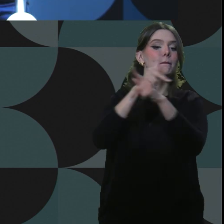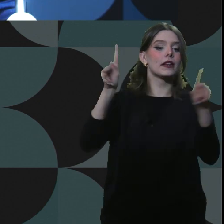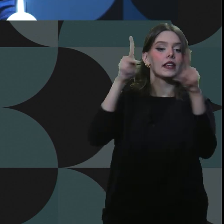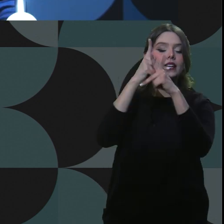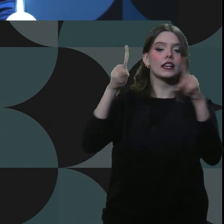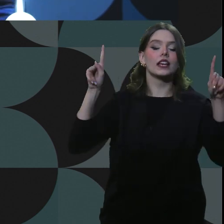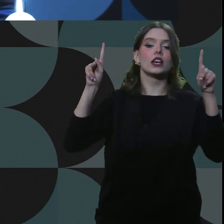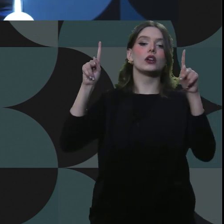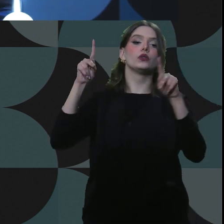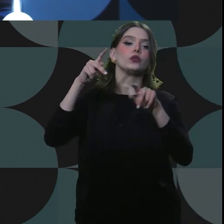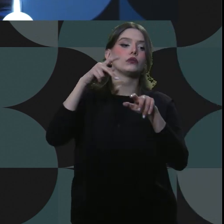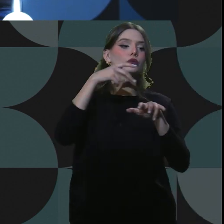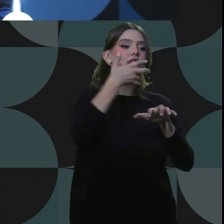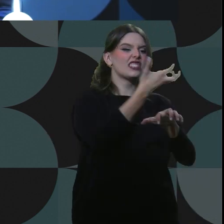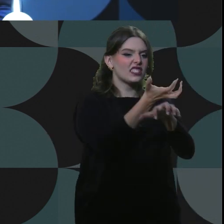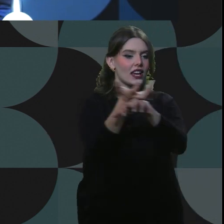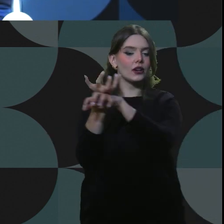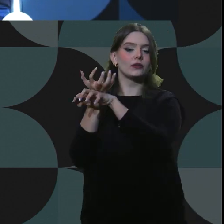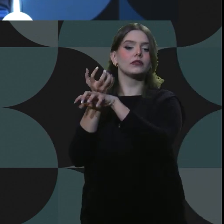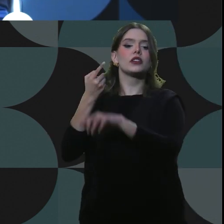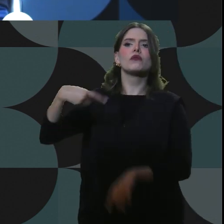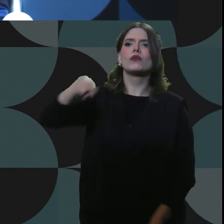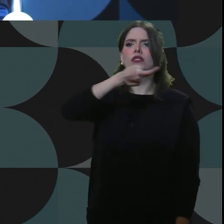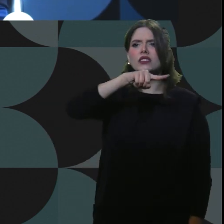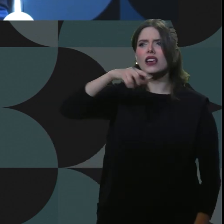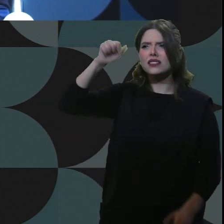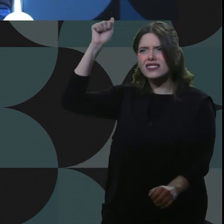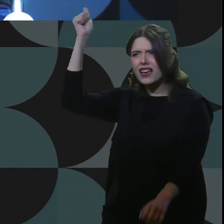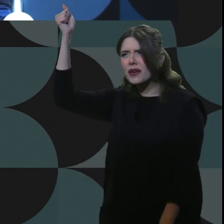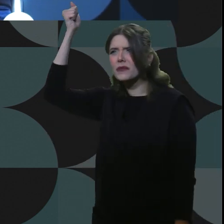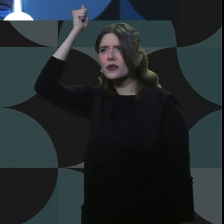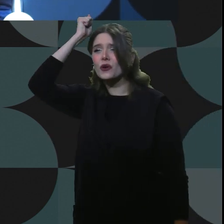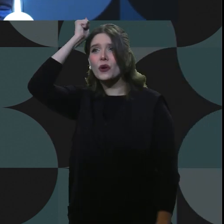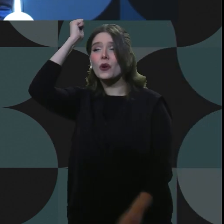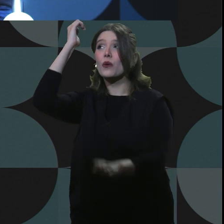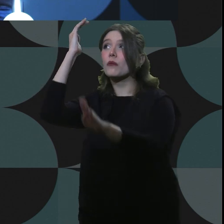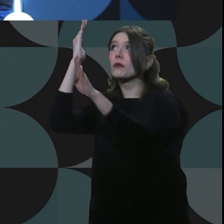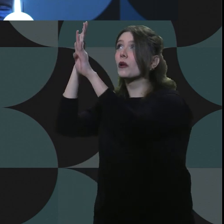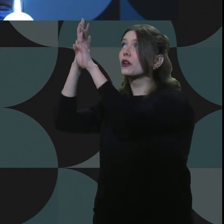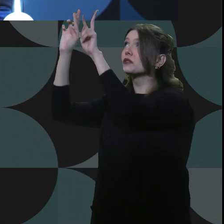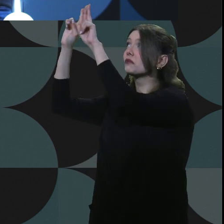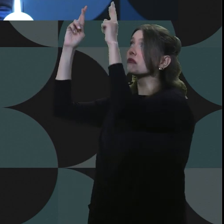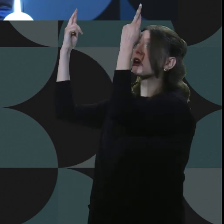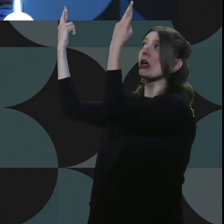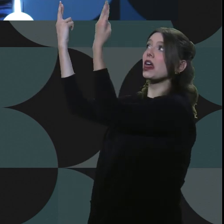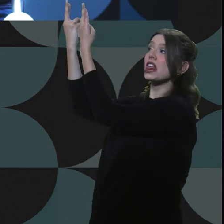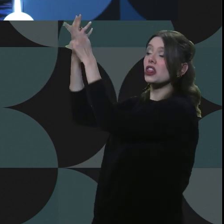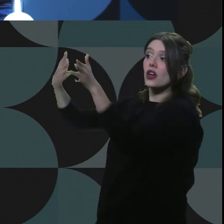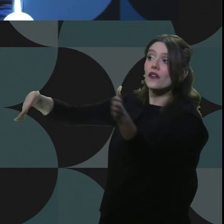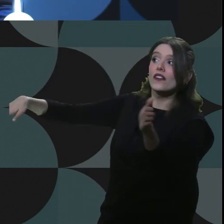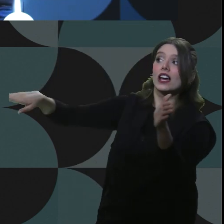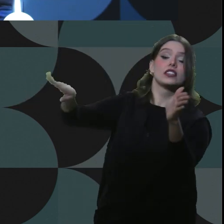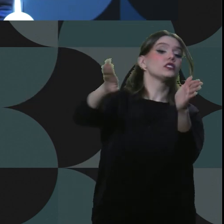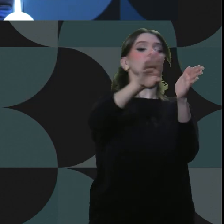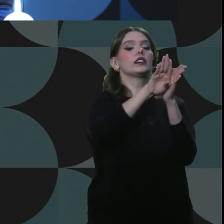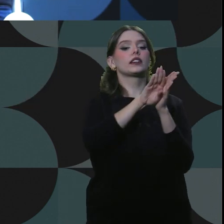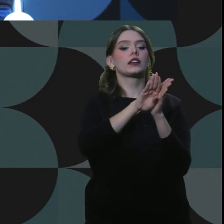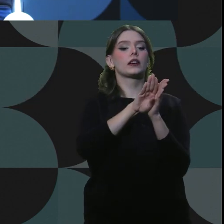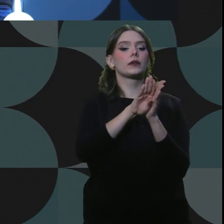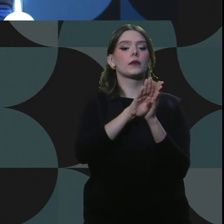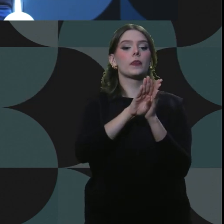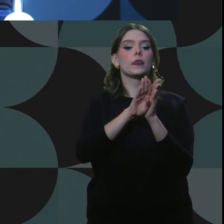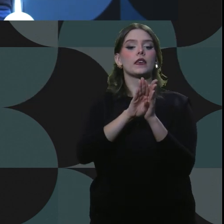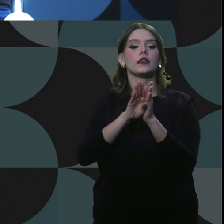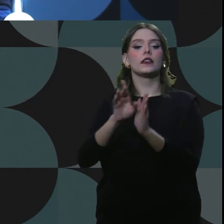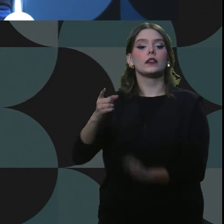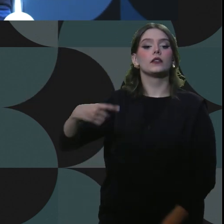dizia: arrependei-vos, porque está próximo o reino dos céus. Porque este é o referido por intermédio